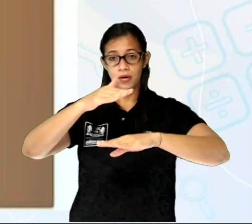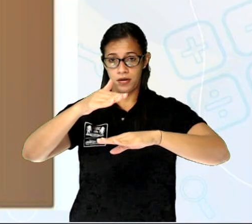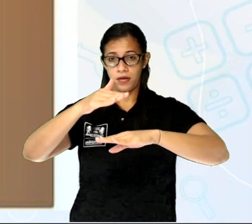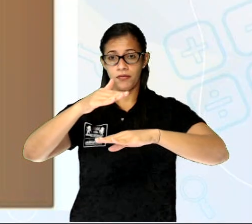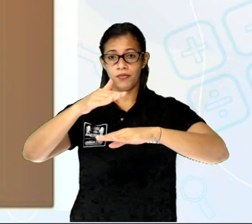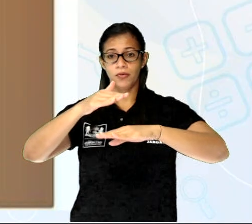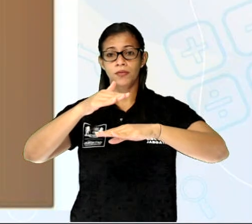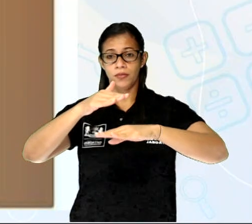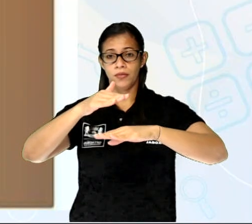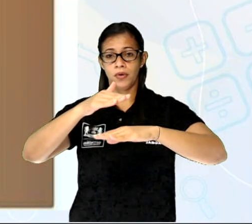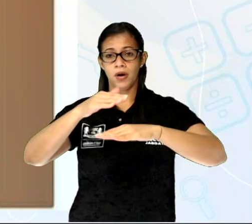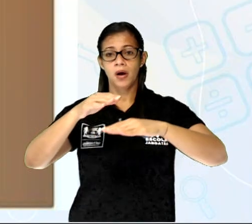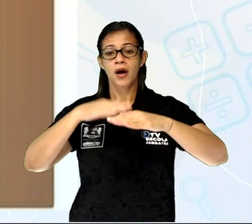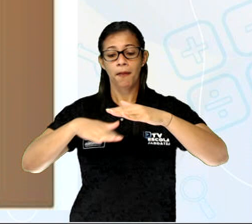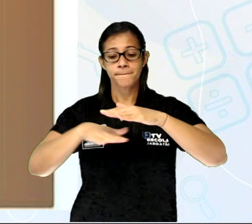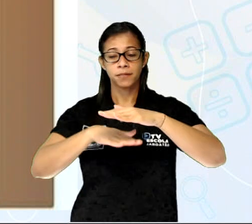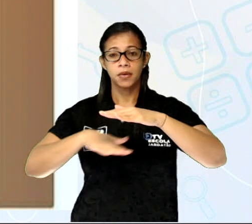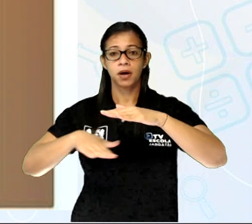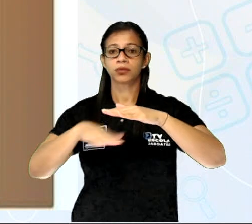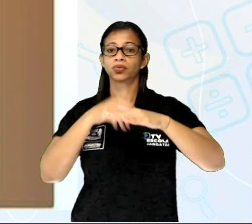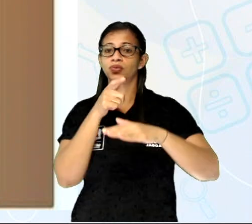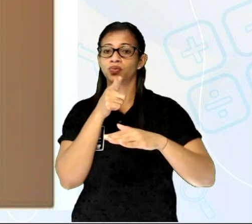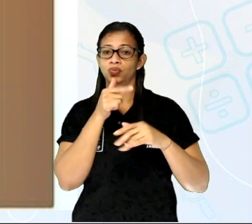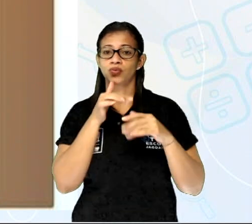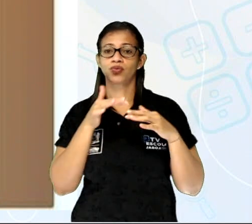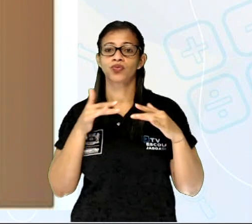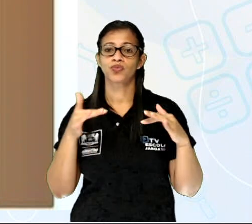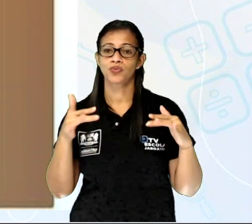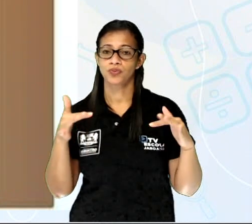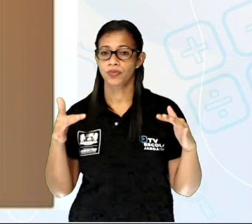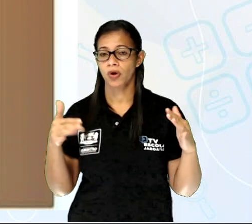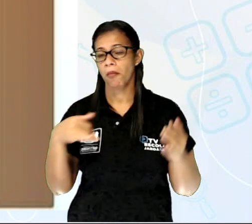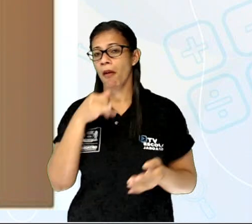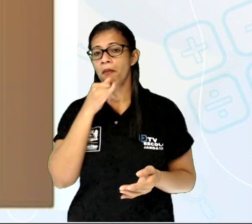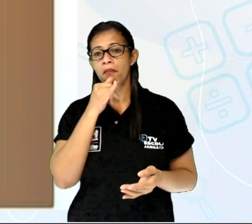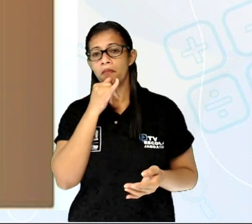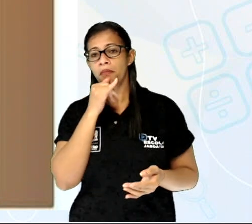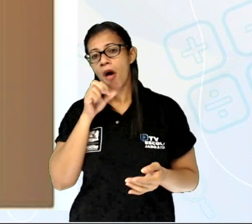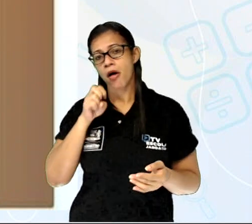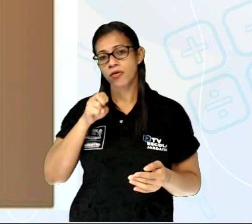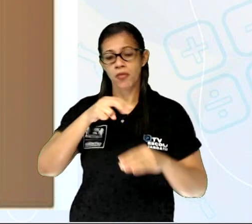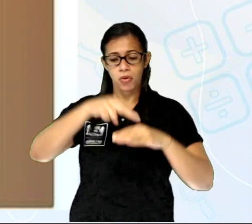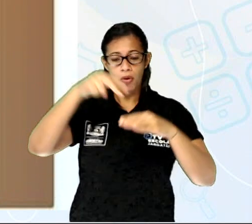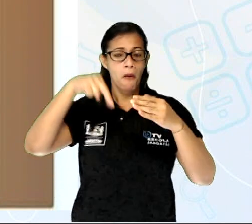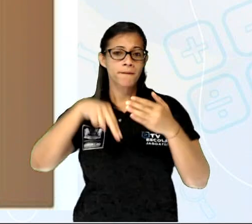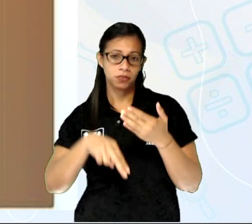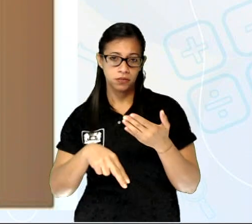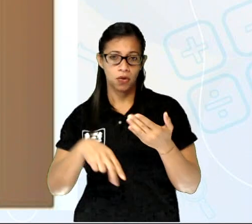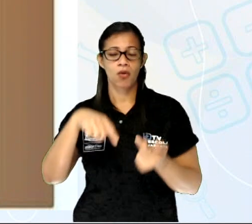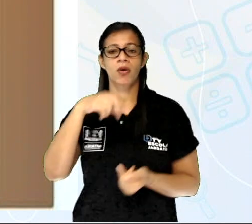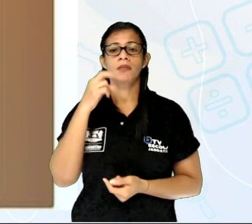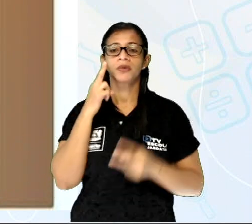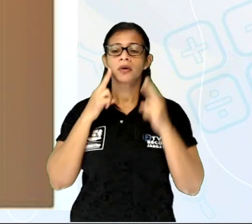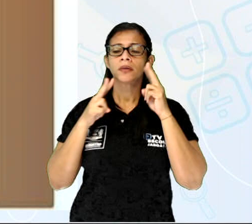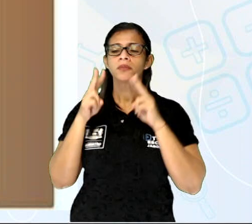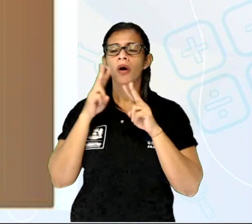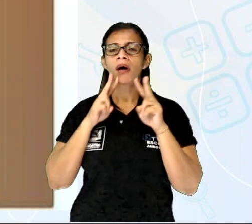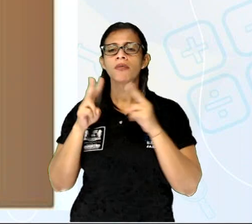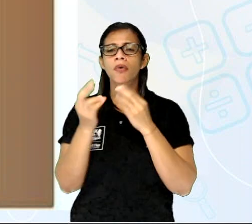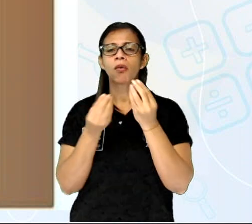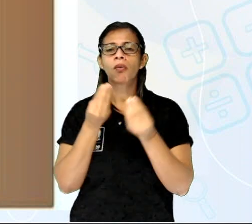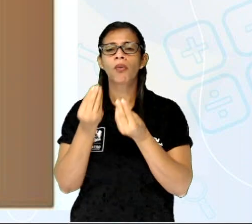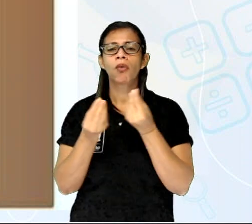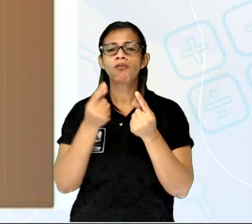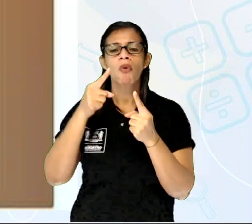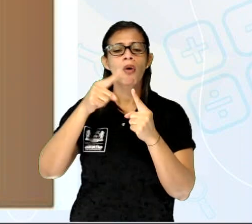você mergulhar, se você fosse dar um passeio lá por baixo, você ia ver também um formato diferente.